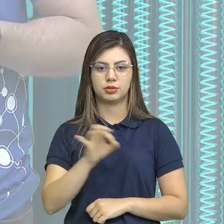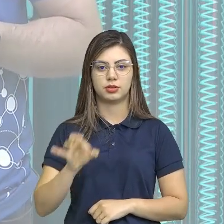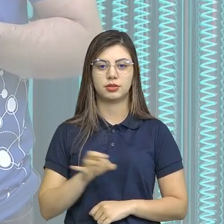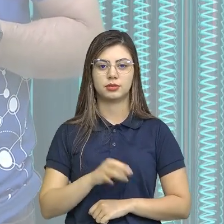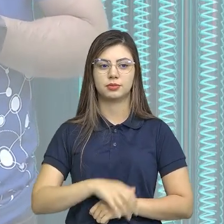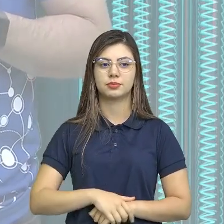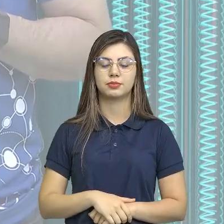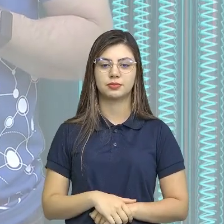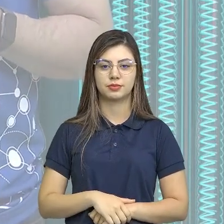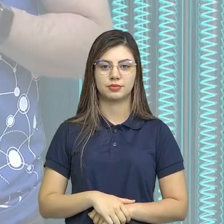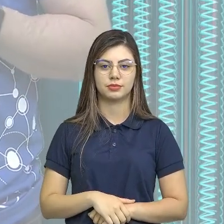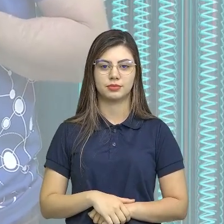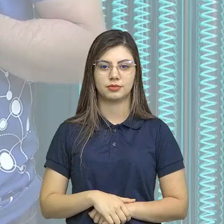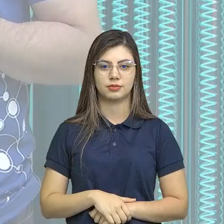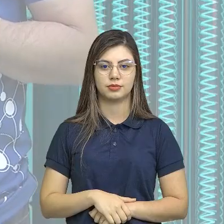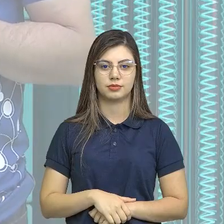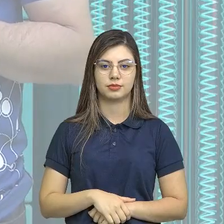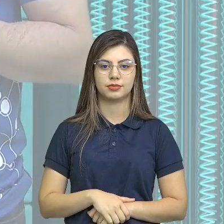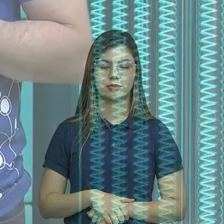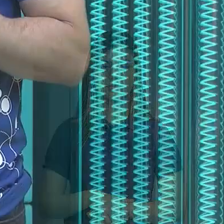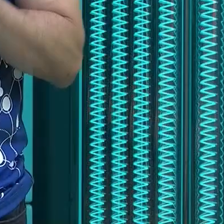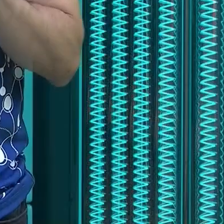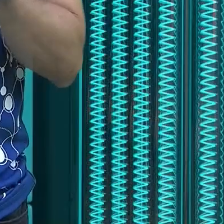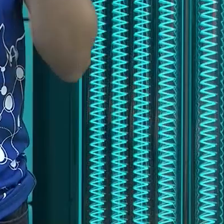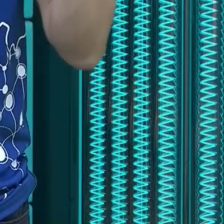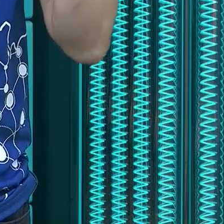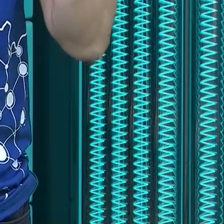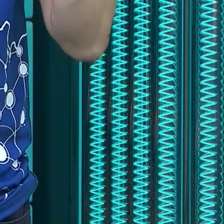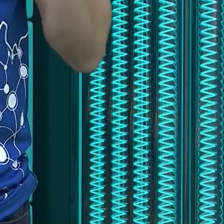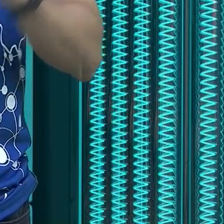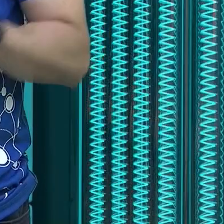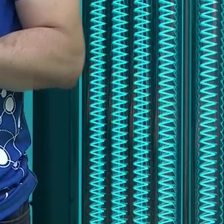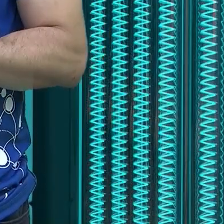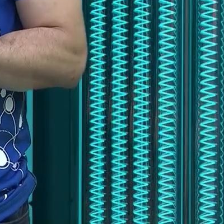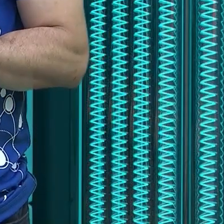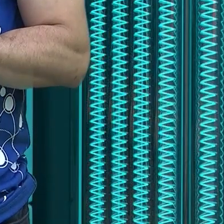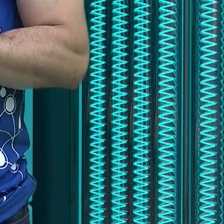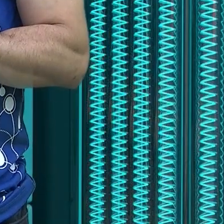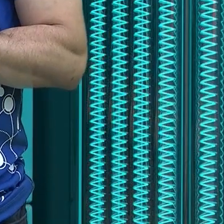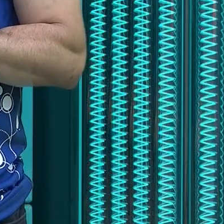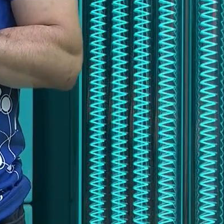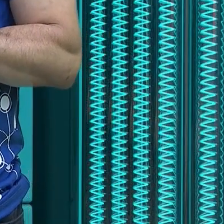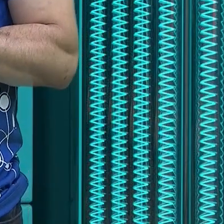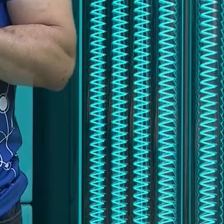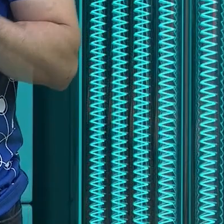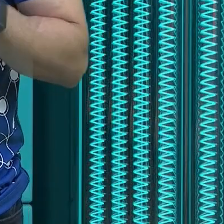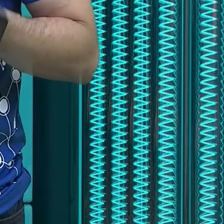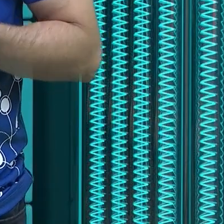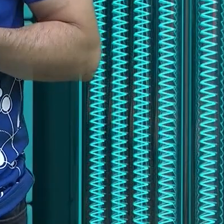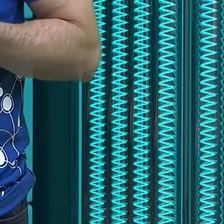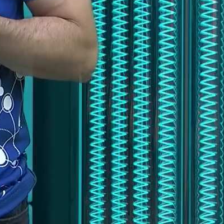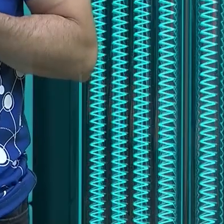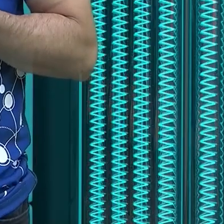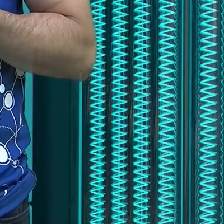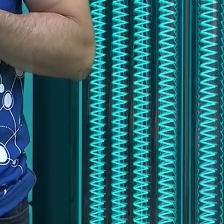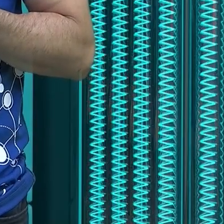Simple Past. Quando temos duas ações no passado, repare, duas ações no passado, uma no Past Continuous e outra no Simple Past.